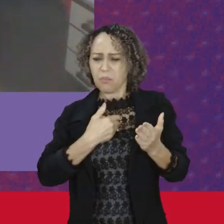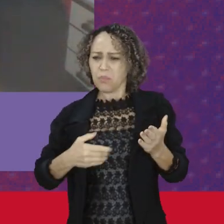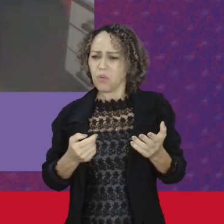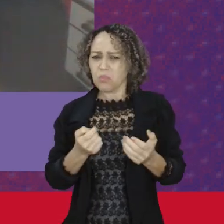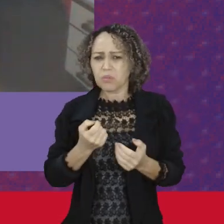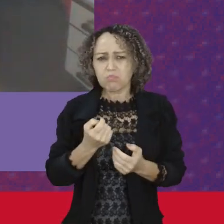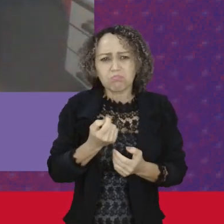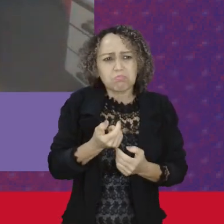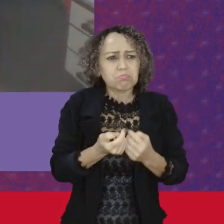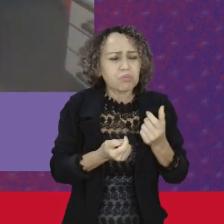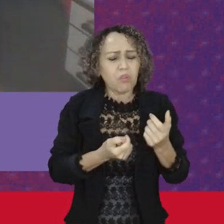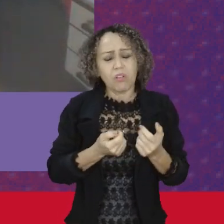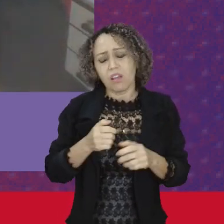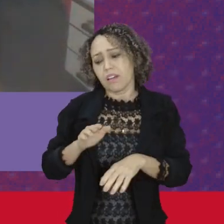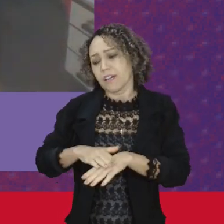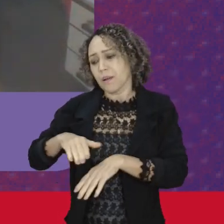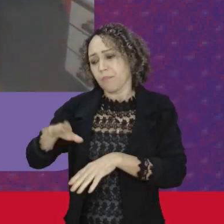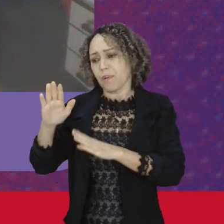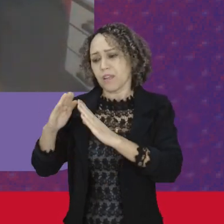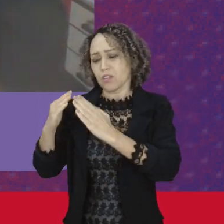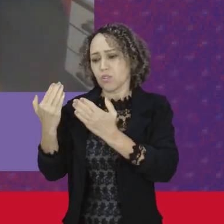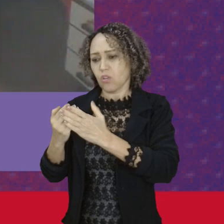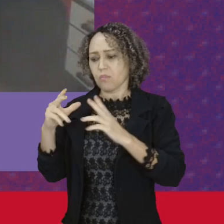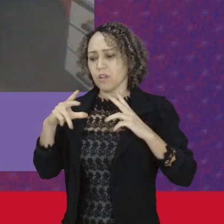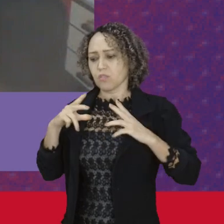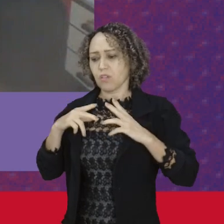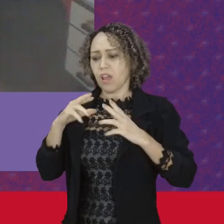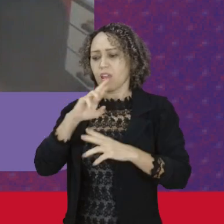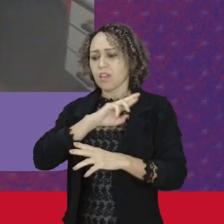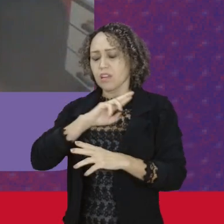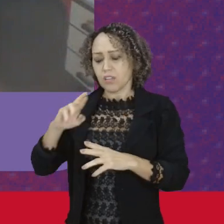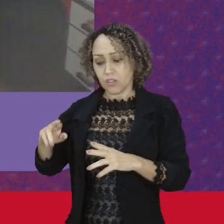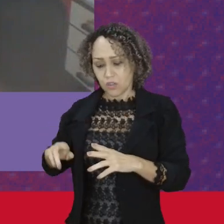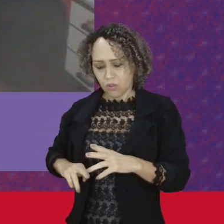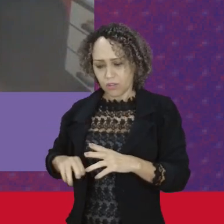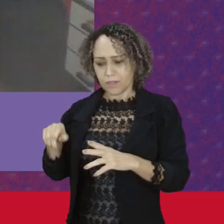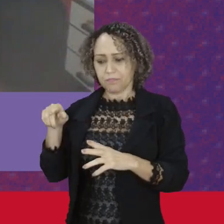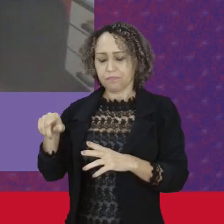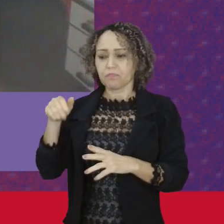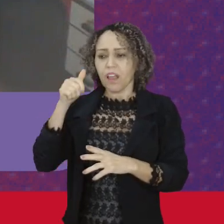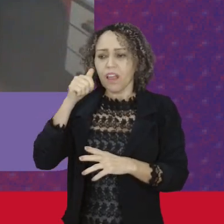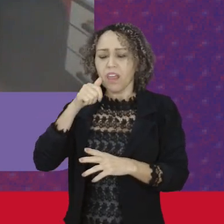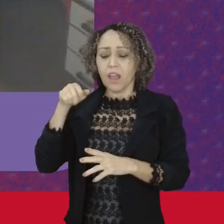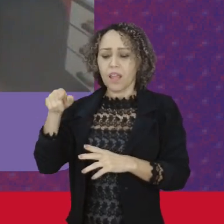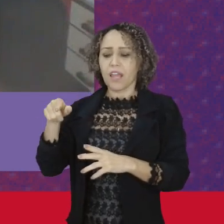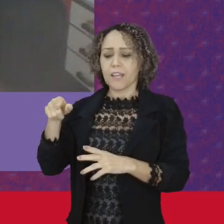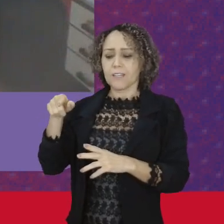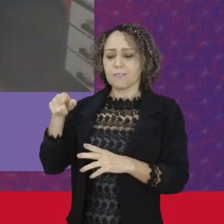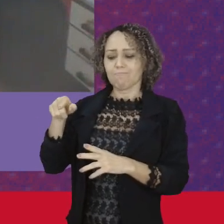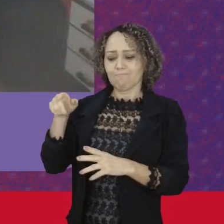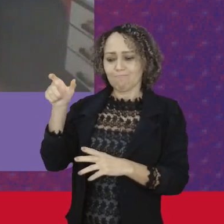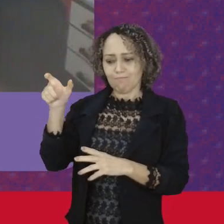mais religiosas, né? E ela é uma escola que ela que mantém, e tem outros